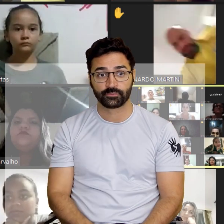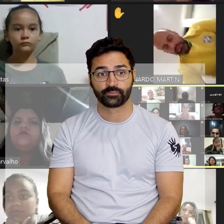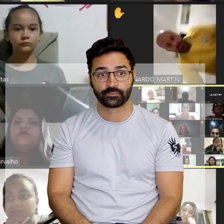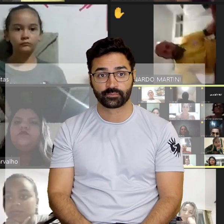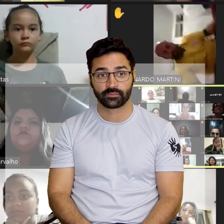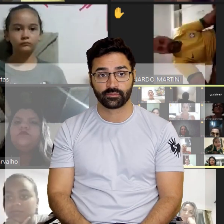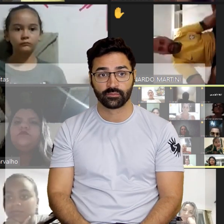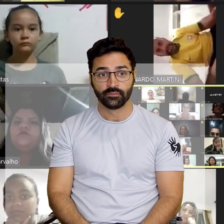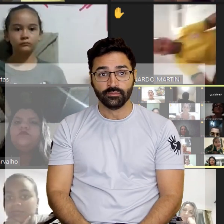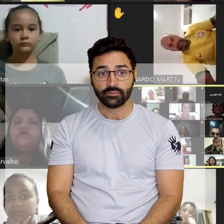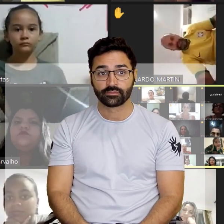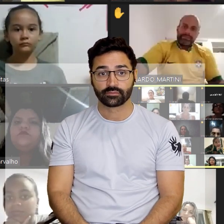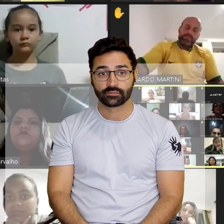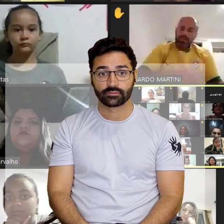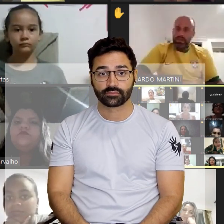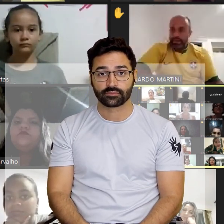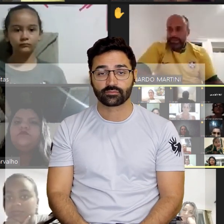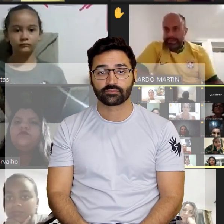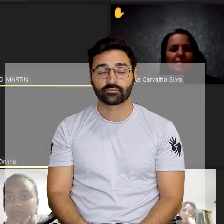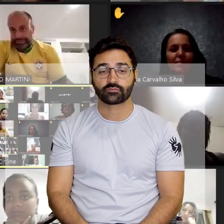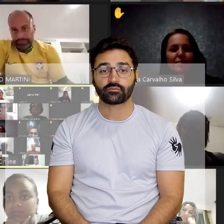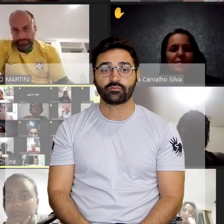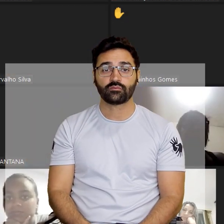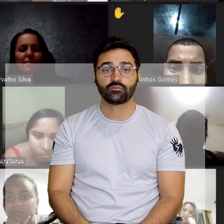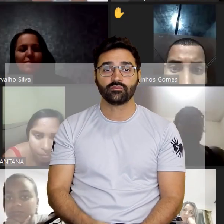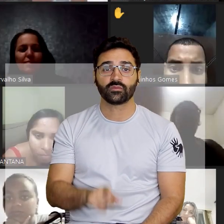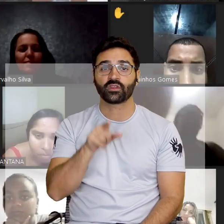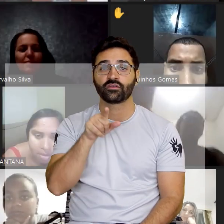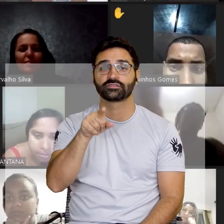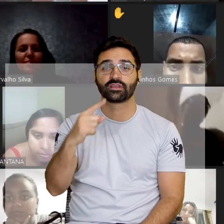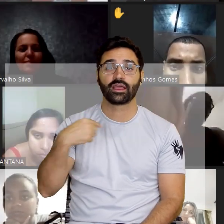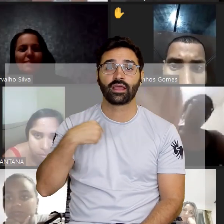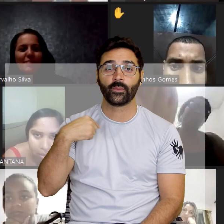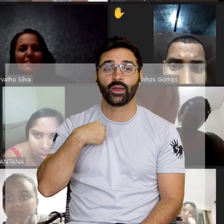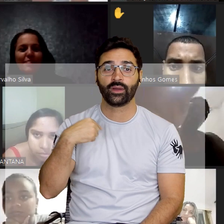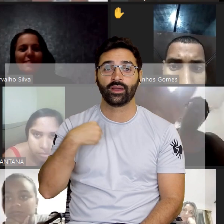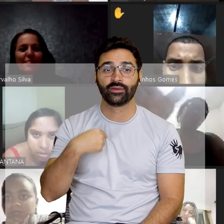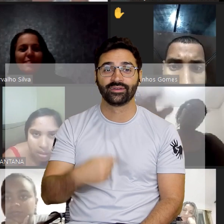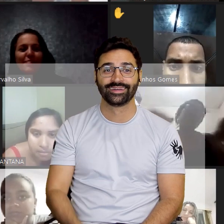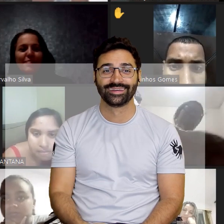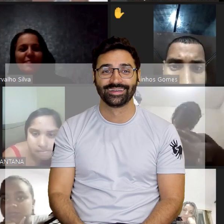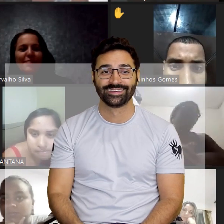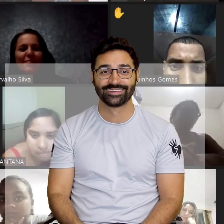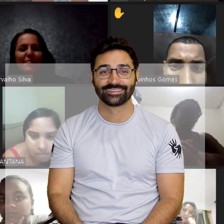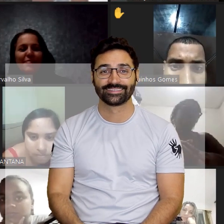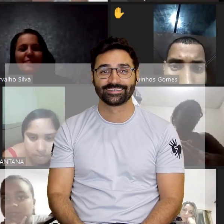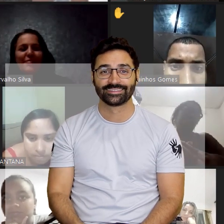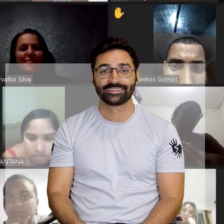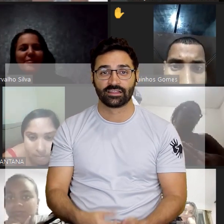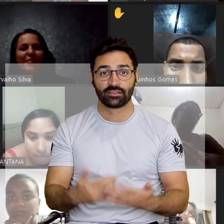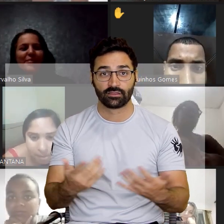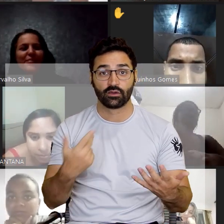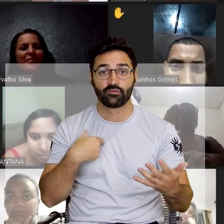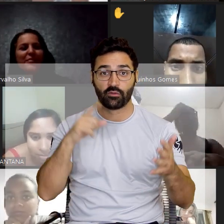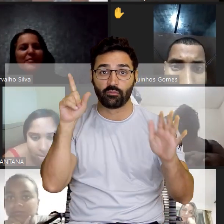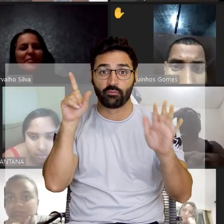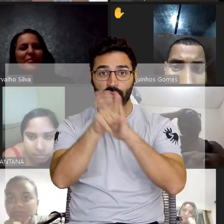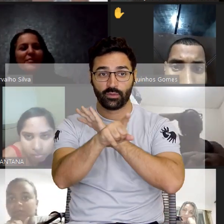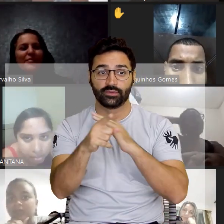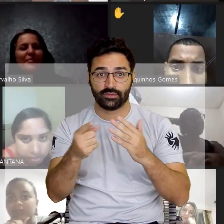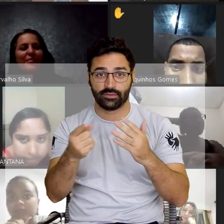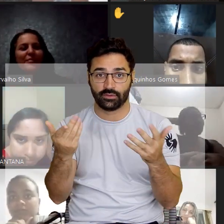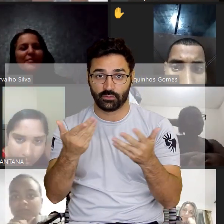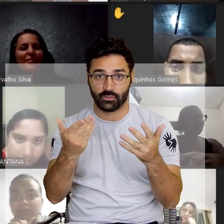Isso. Não, você que tá aí. Sou eu? É, você. Então, vou fazer a pergunta para você